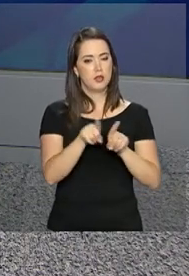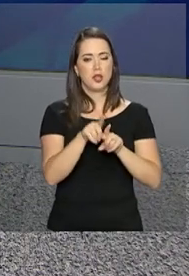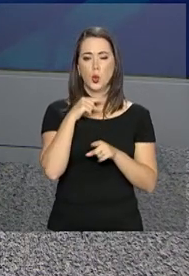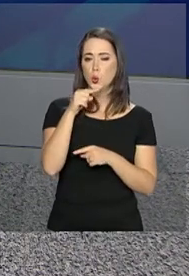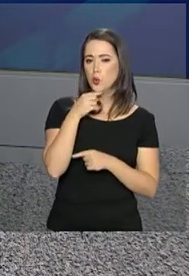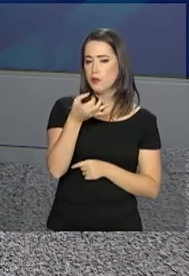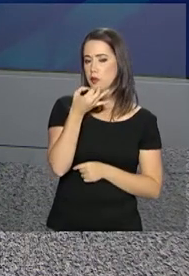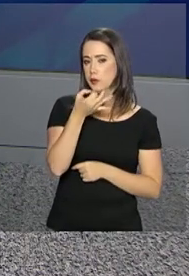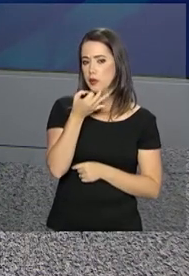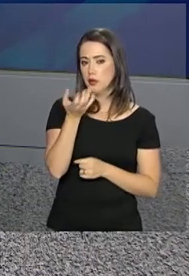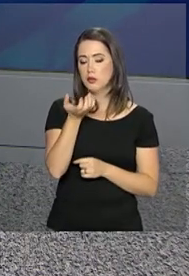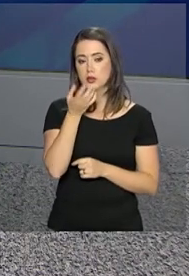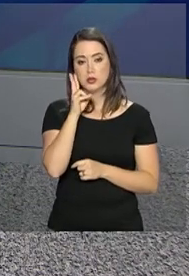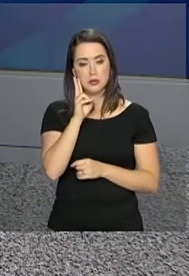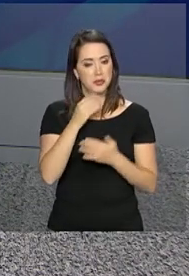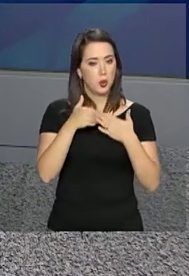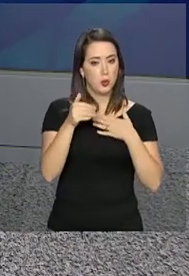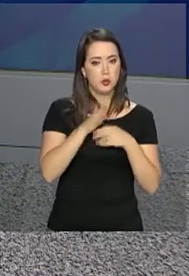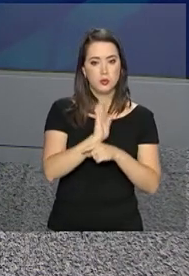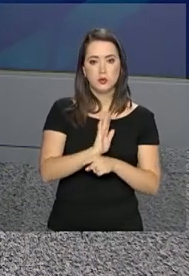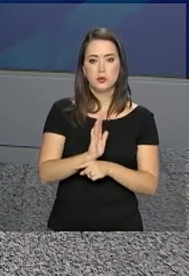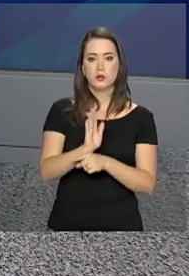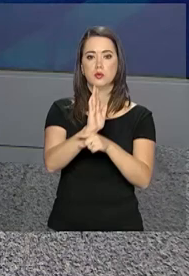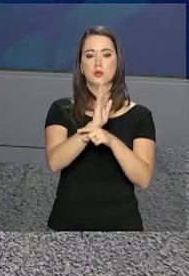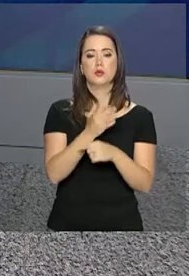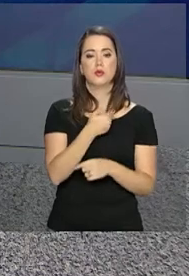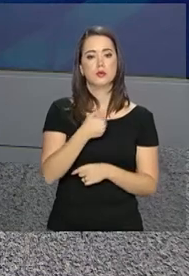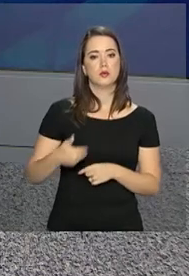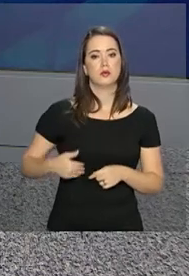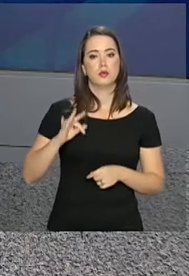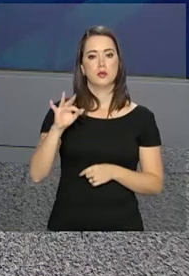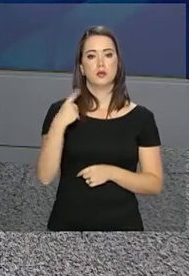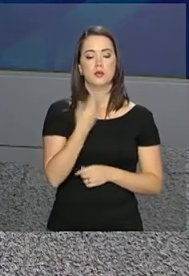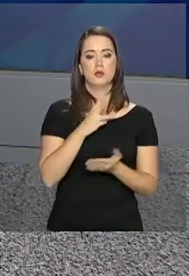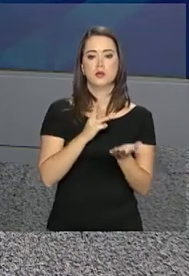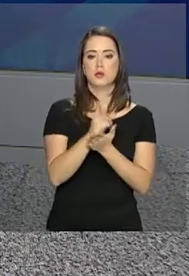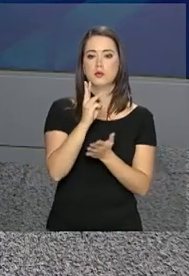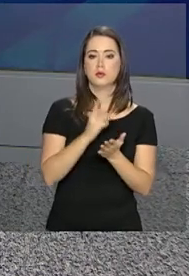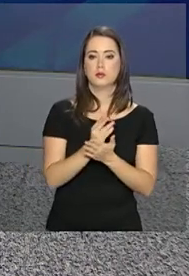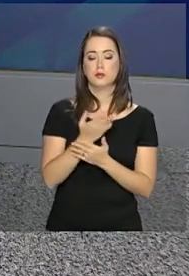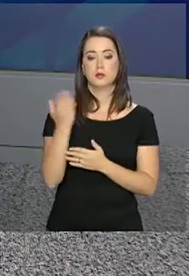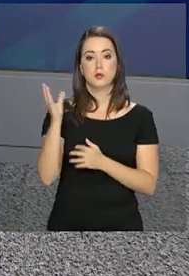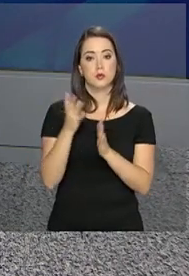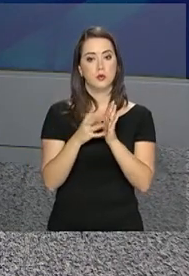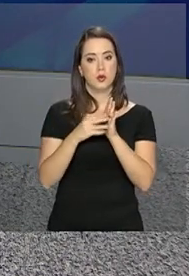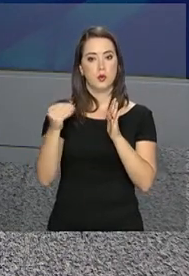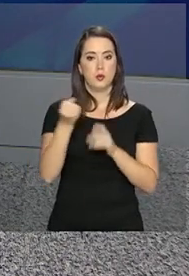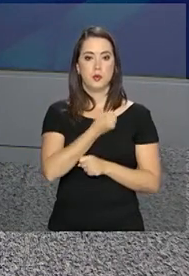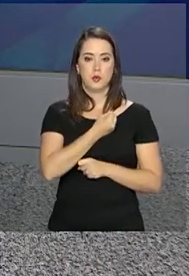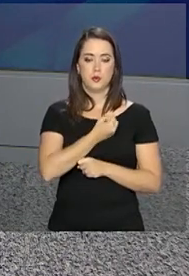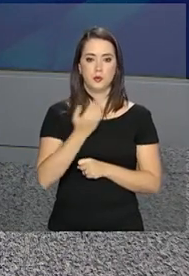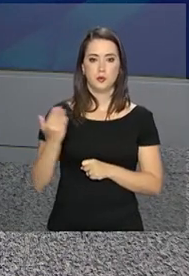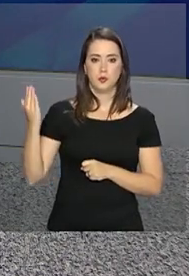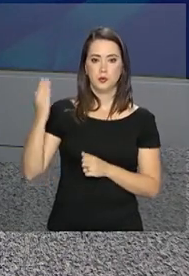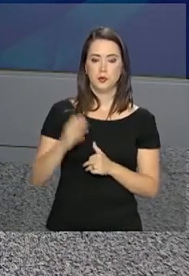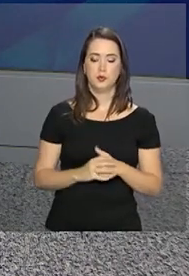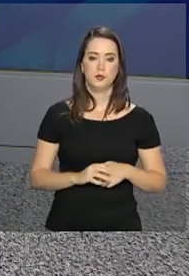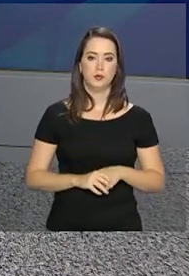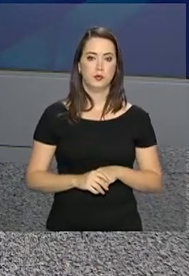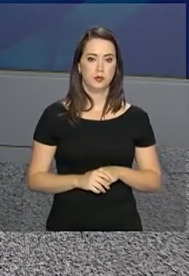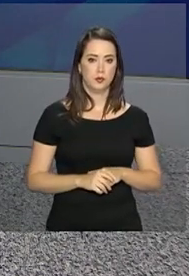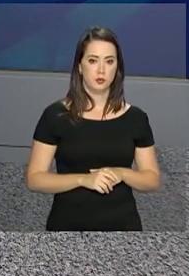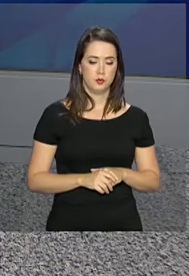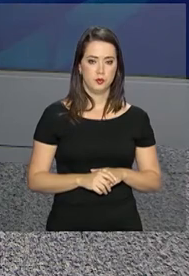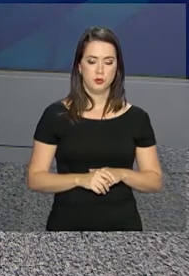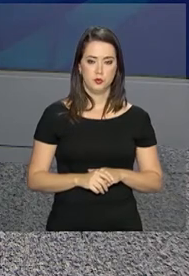mandar sugestões de reportagens e dúvidas sobre programas e ações do governo federal para o nosso box ato então anote aí é 61